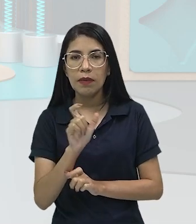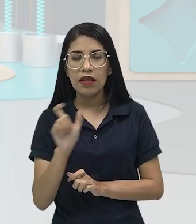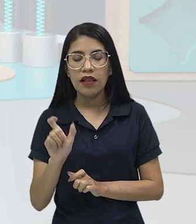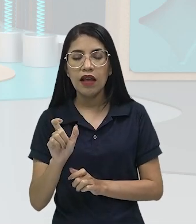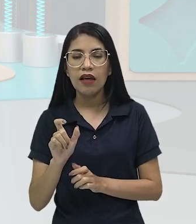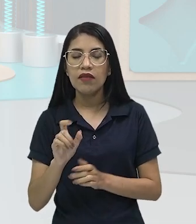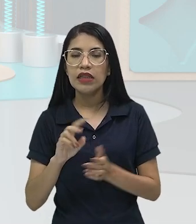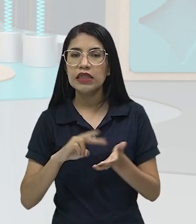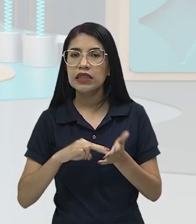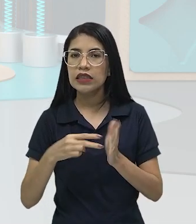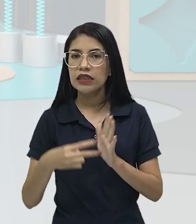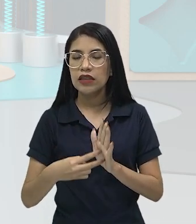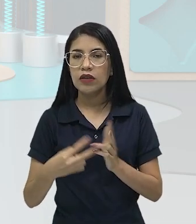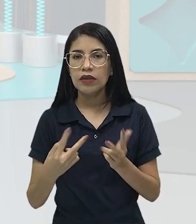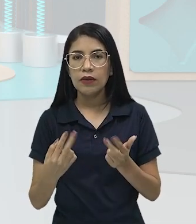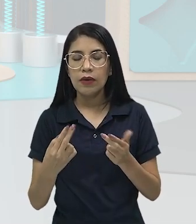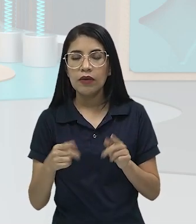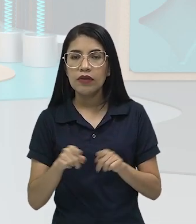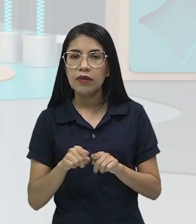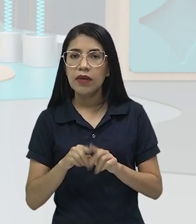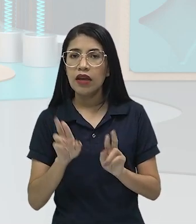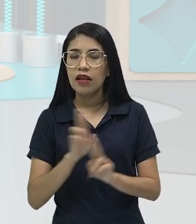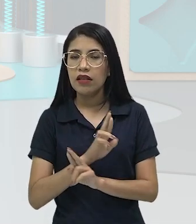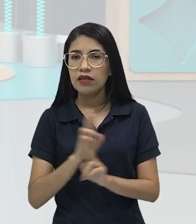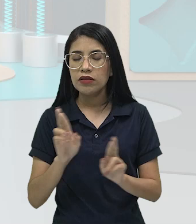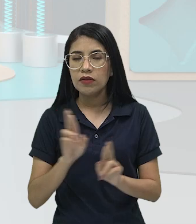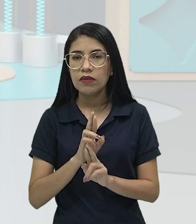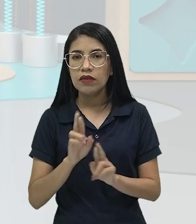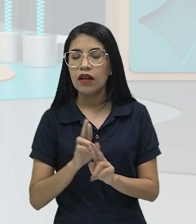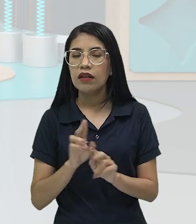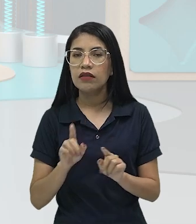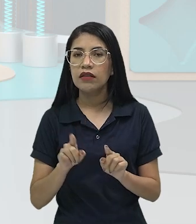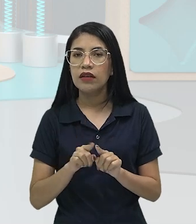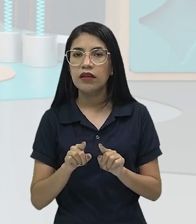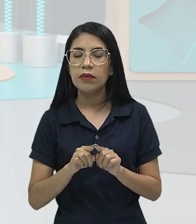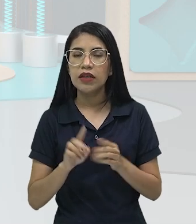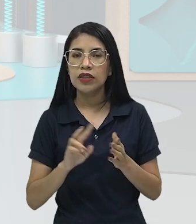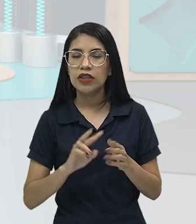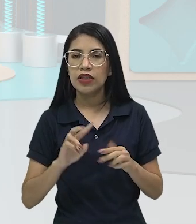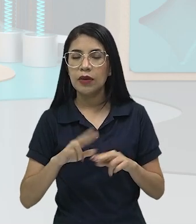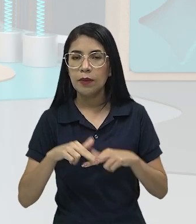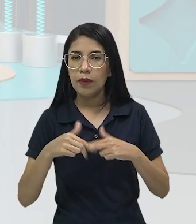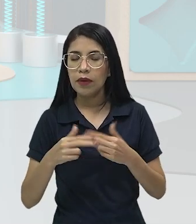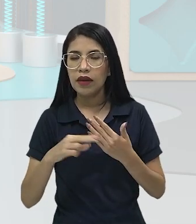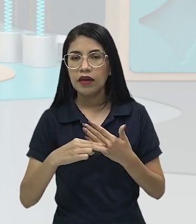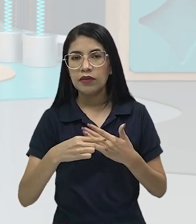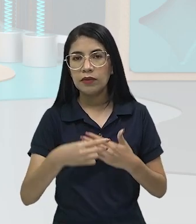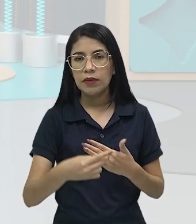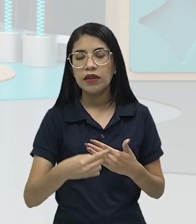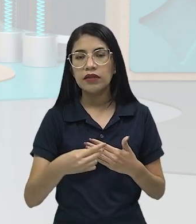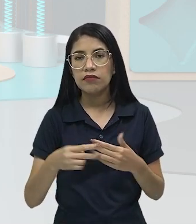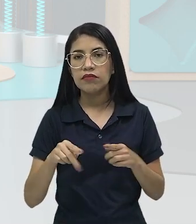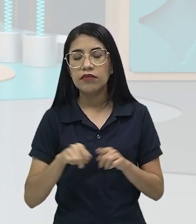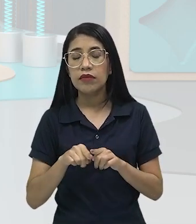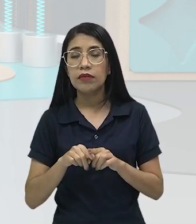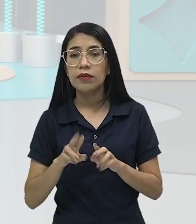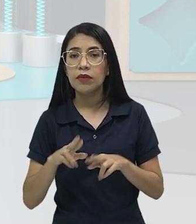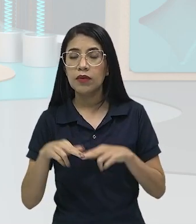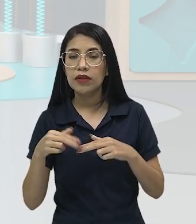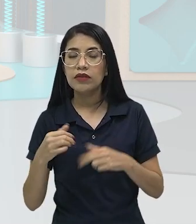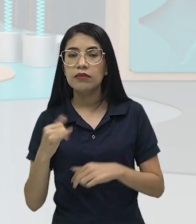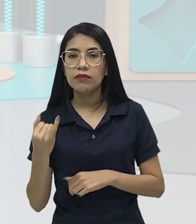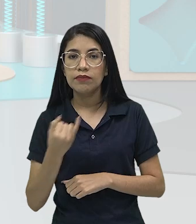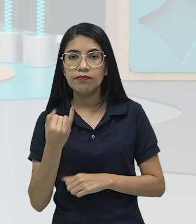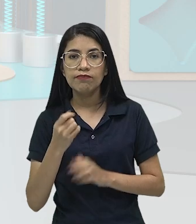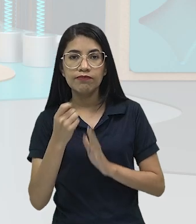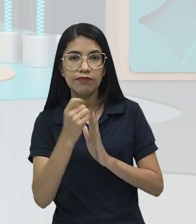buscar sinônimos, buscar fazer uma relação de causa e consequência entre determinados períodos. É muito importante quando você vai